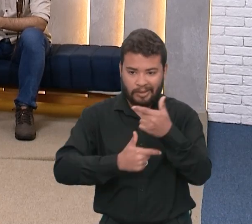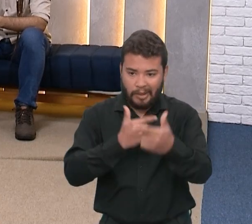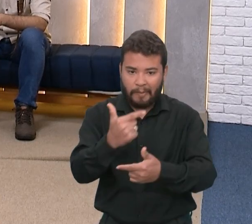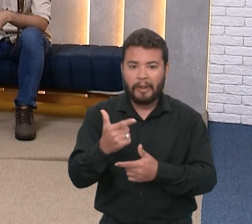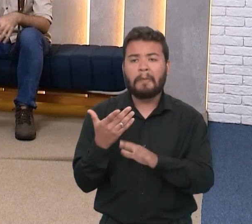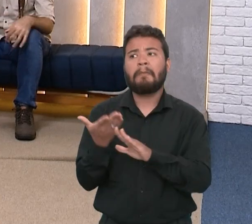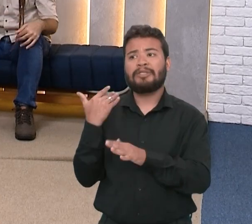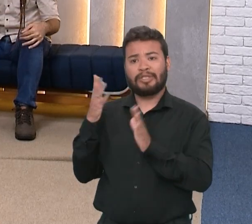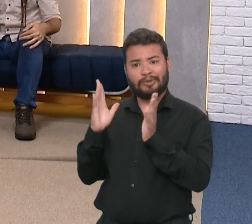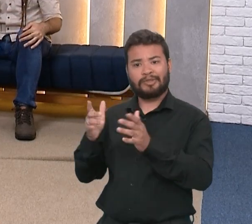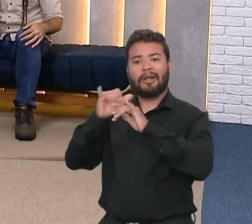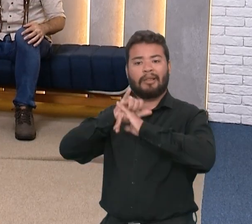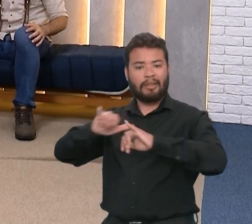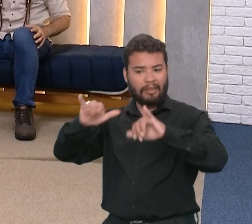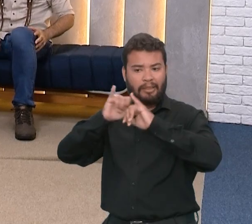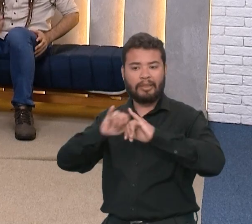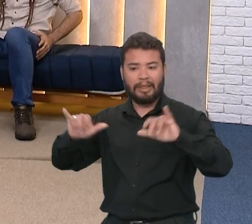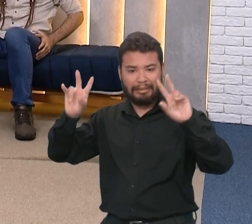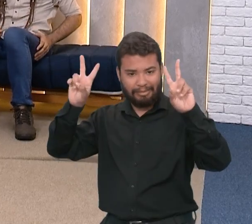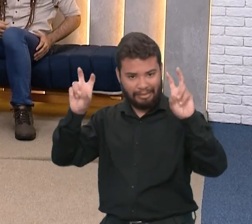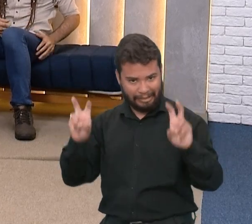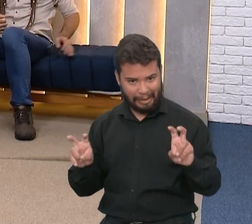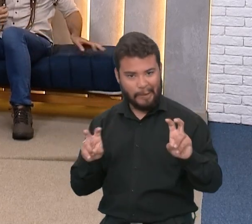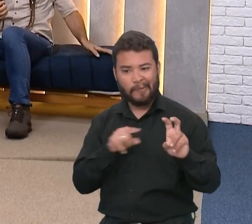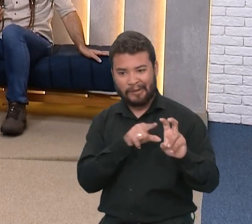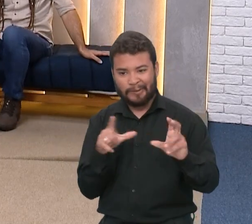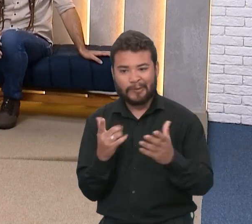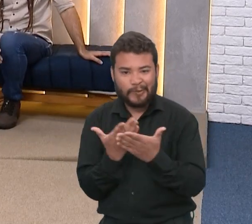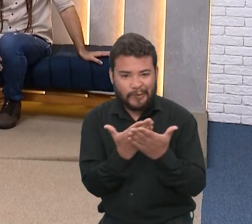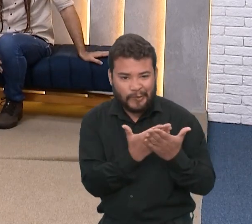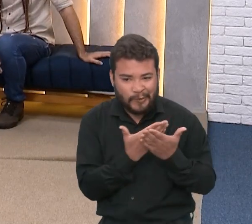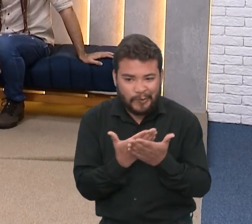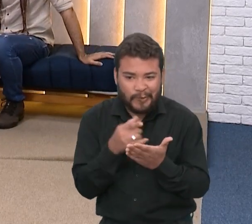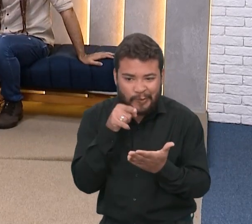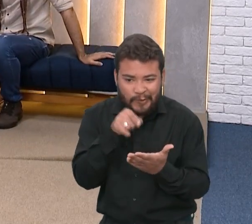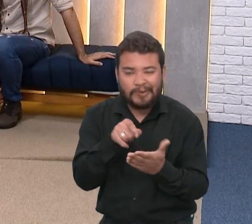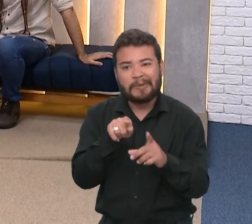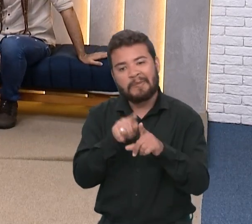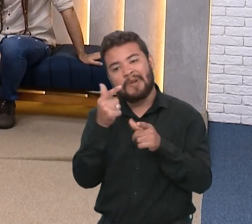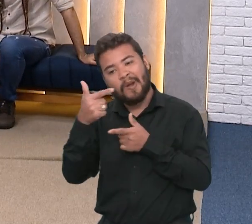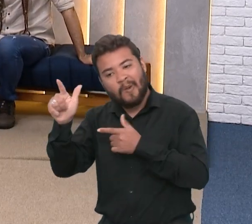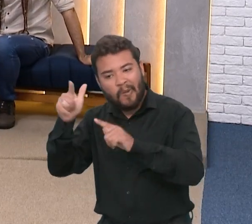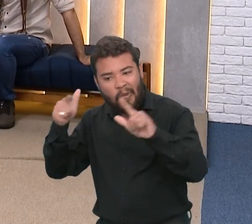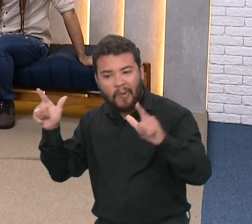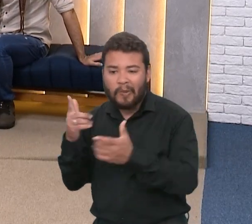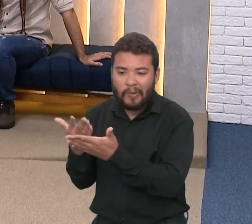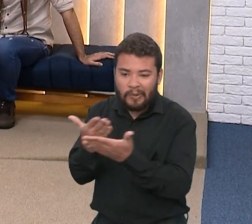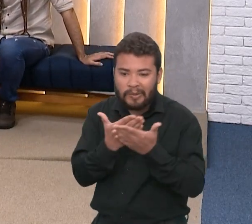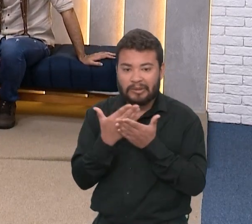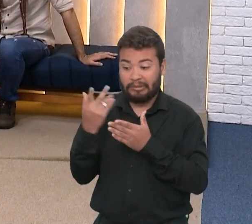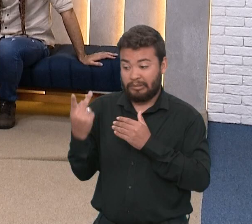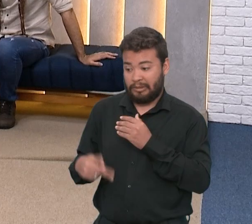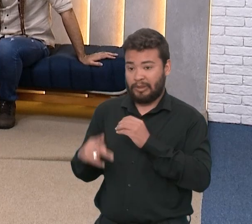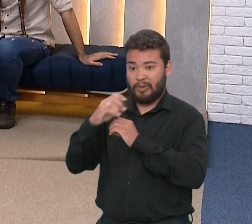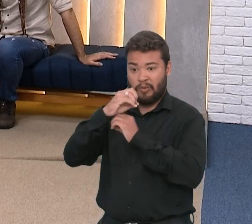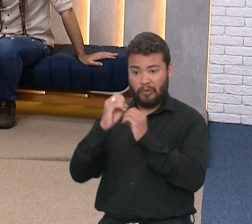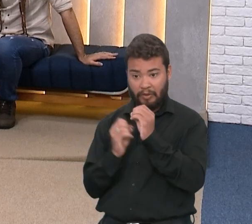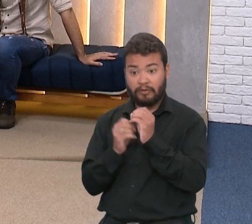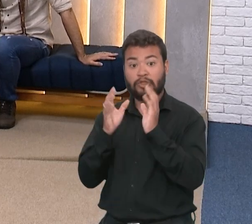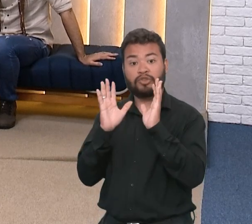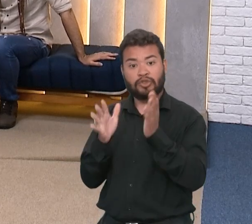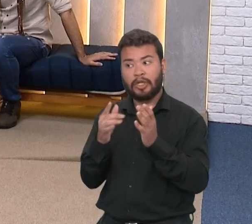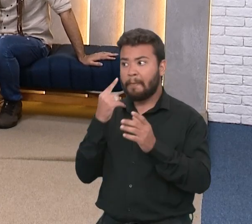oportunidades, que estudos como esses e outros aqui dentro da universidade são avaliados e